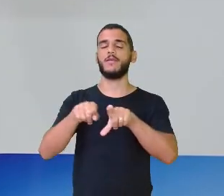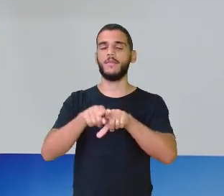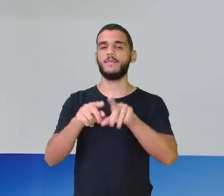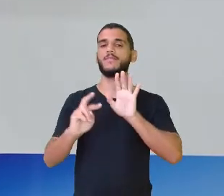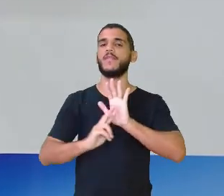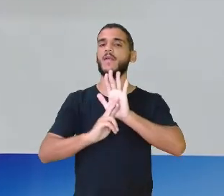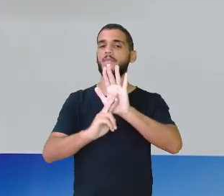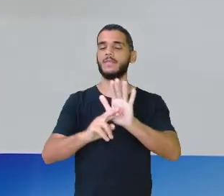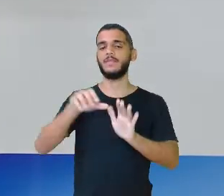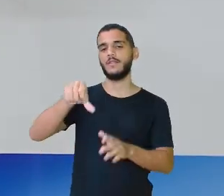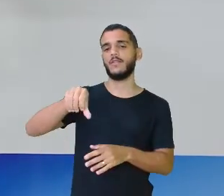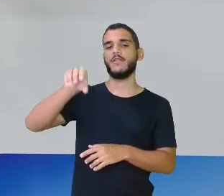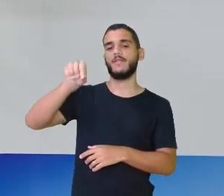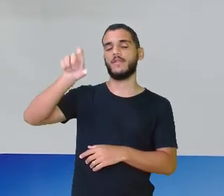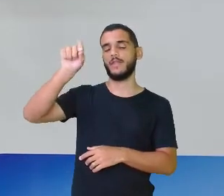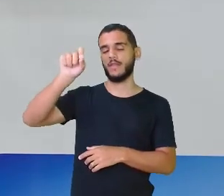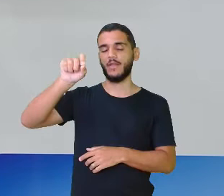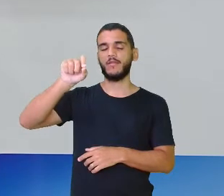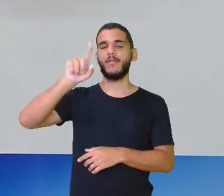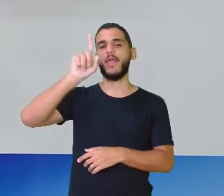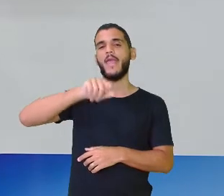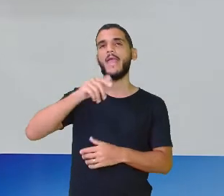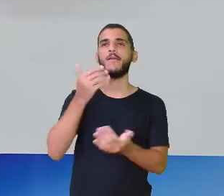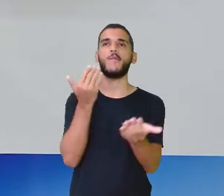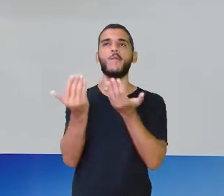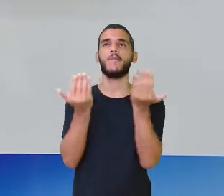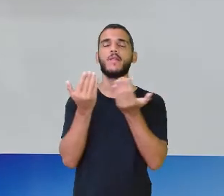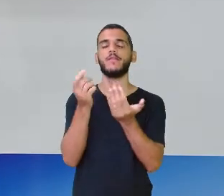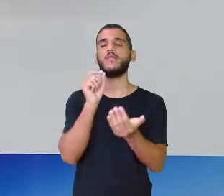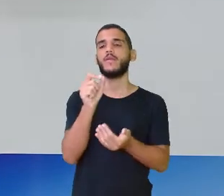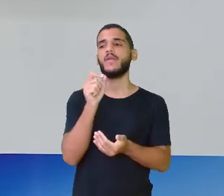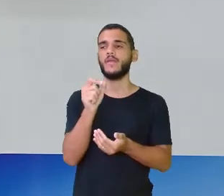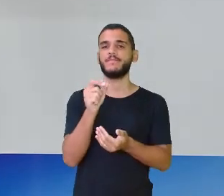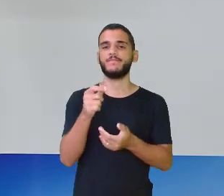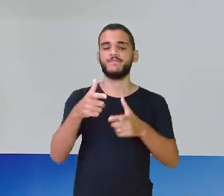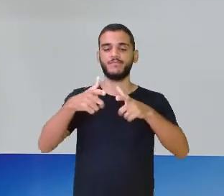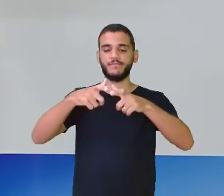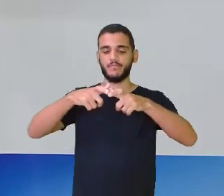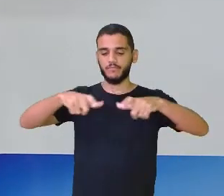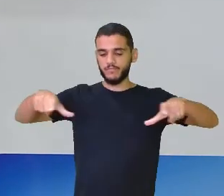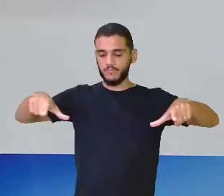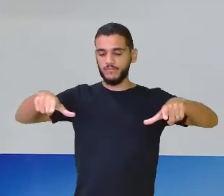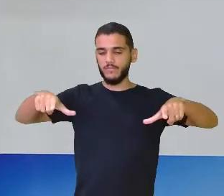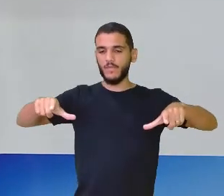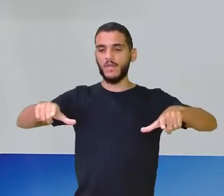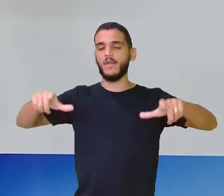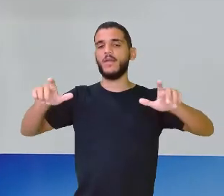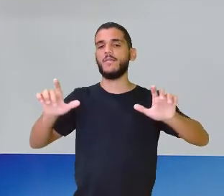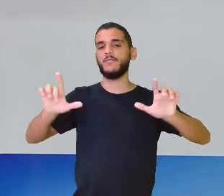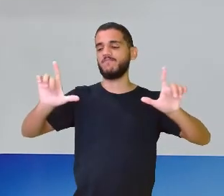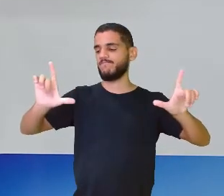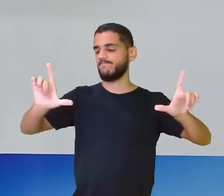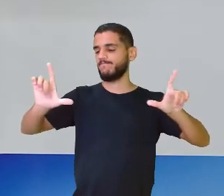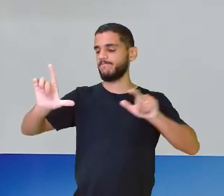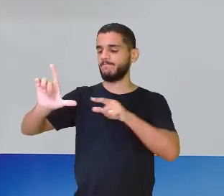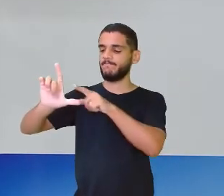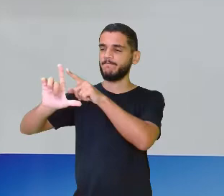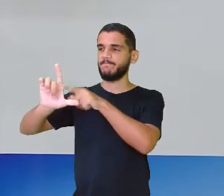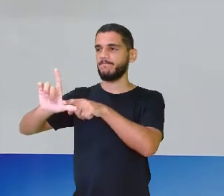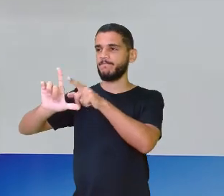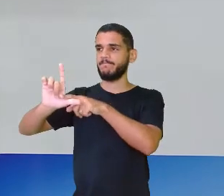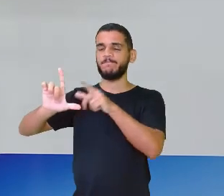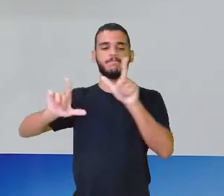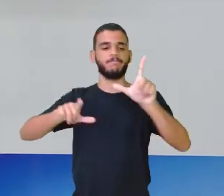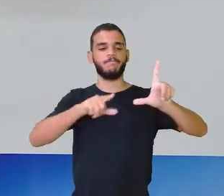representação do ângulo de 90 graus é como se eu tivesse pego aquela parte do campo e tirasse só as semi-retas